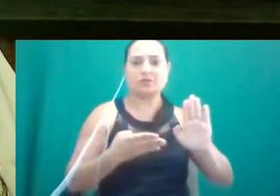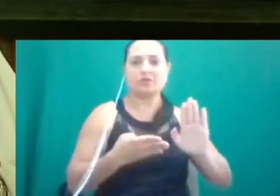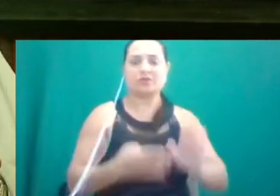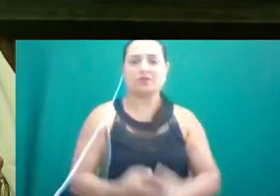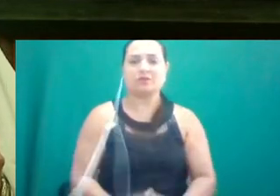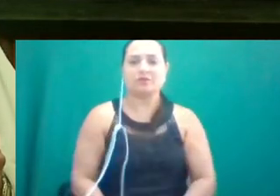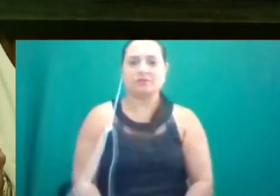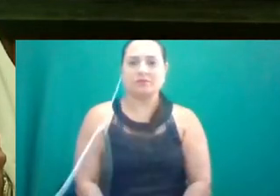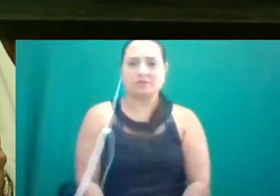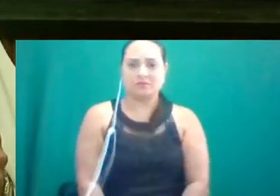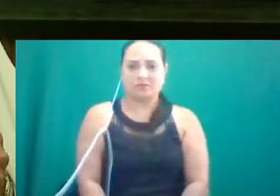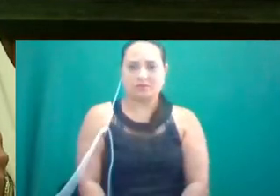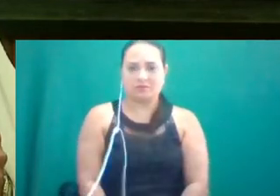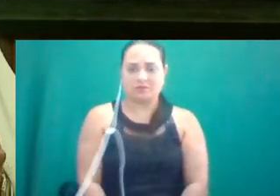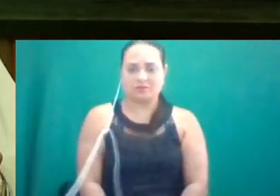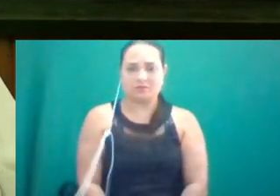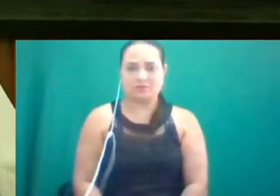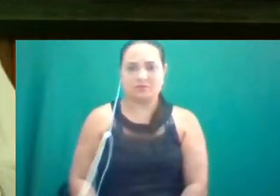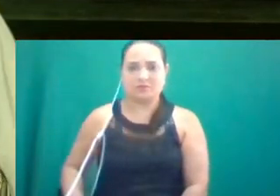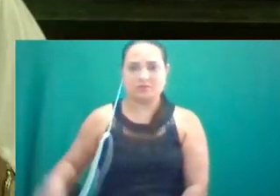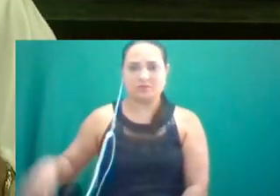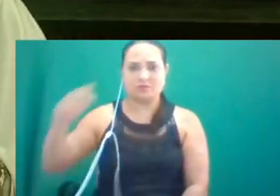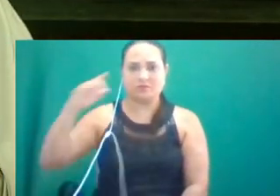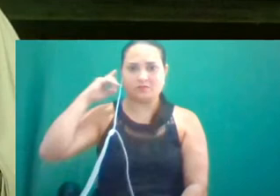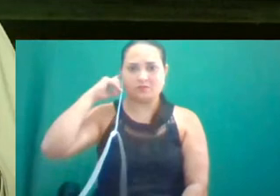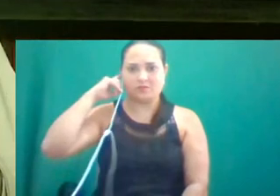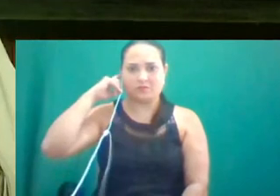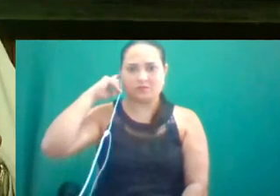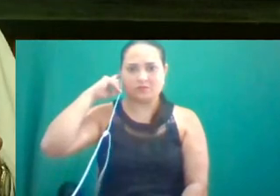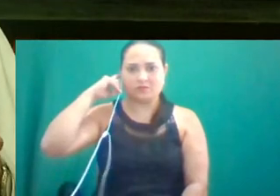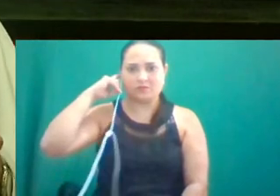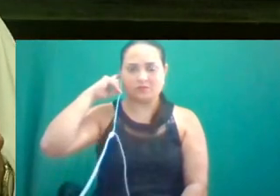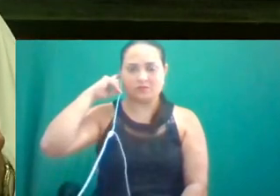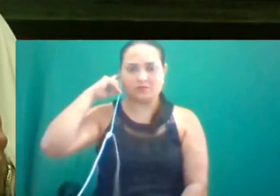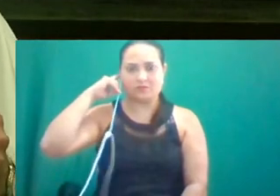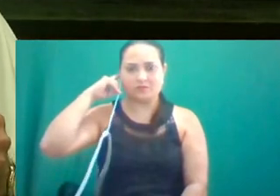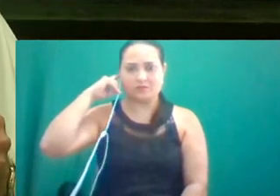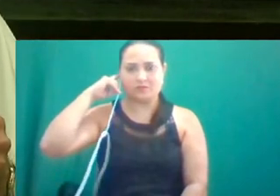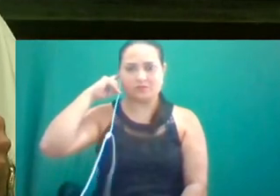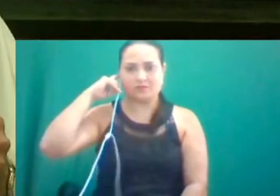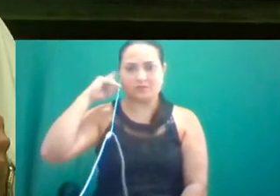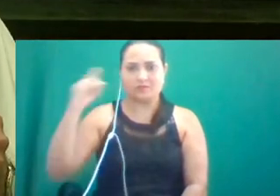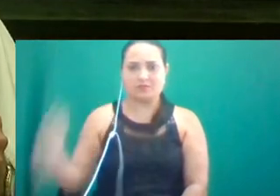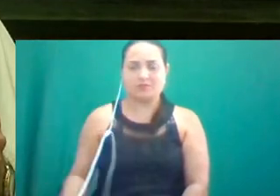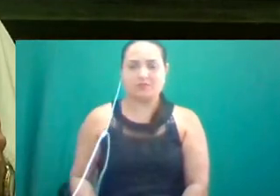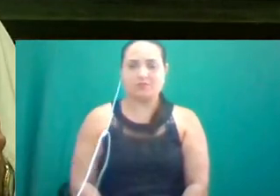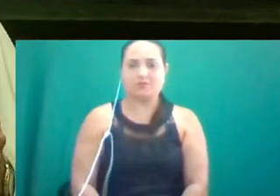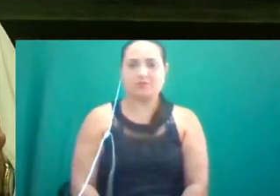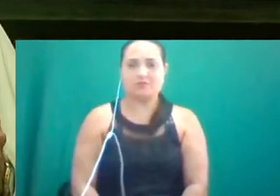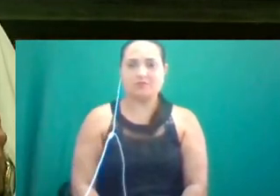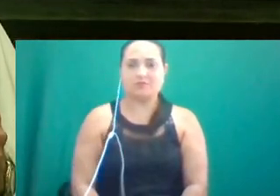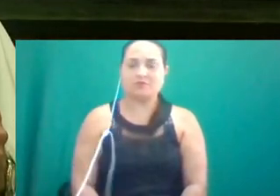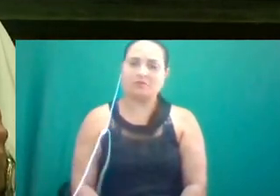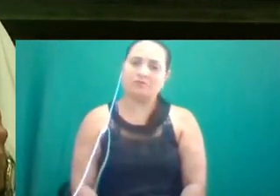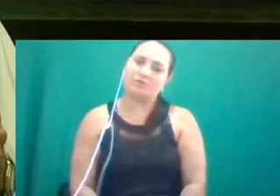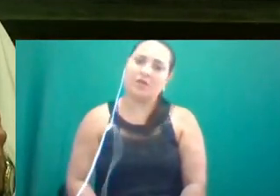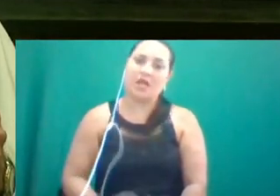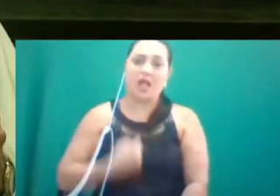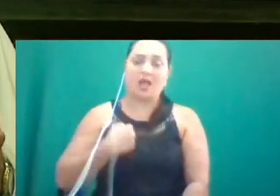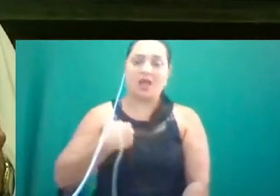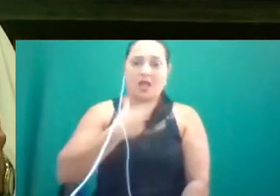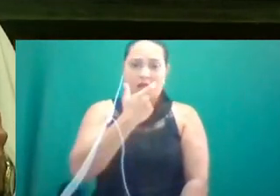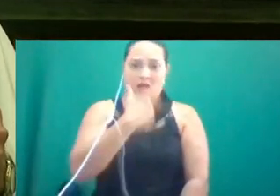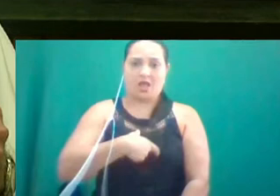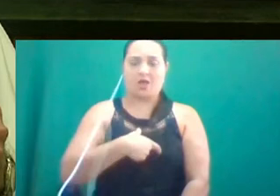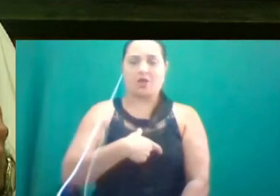e bacharela em agronomia, bacharel e bacharela em ciência da computação, bacharel